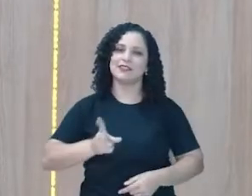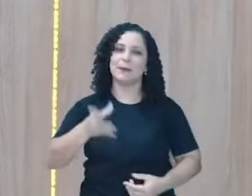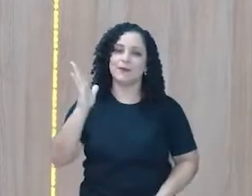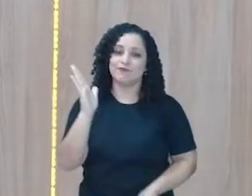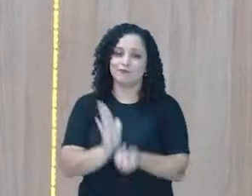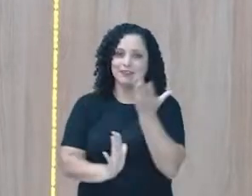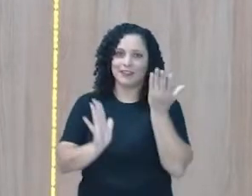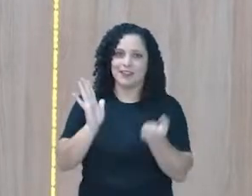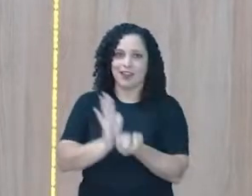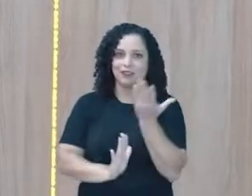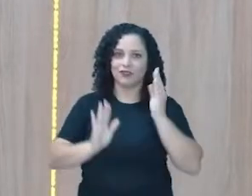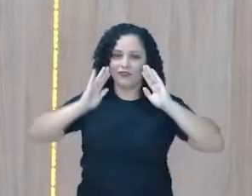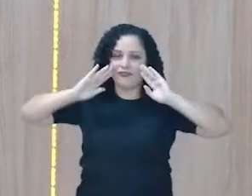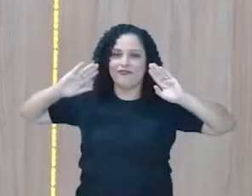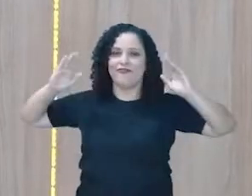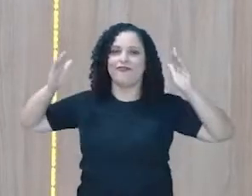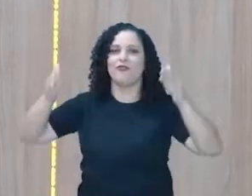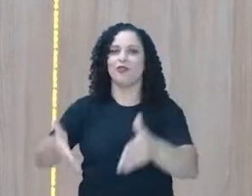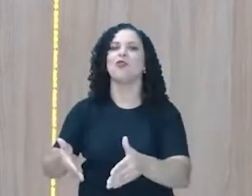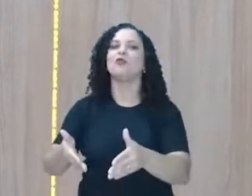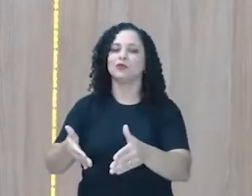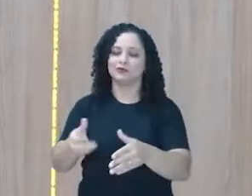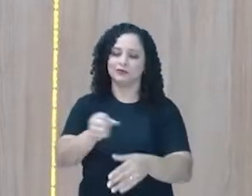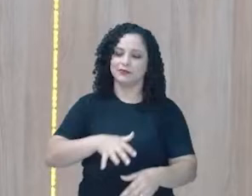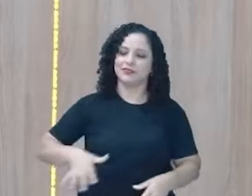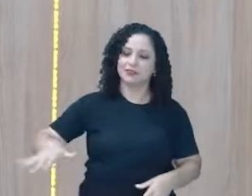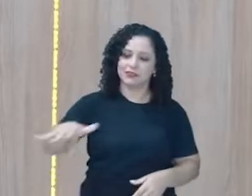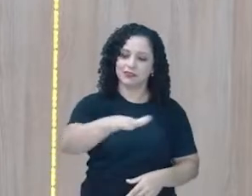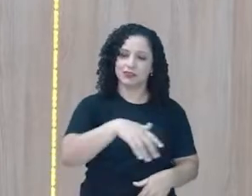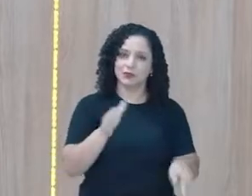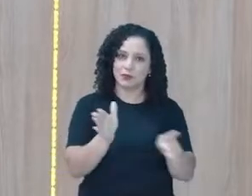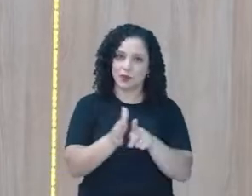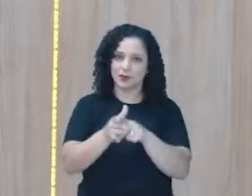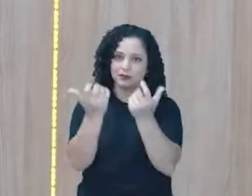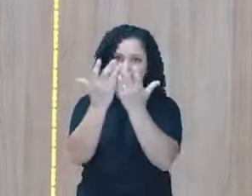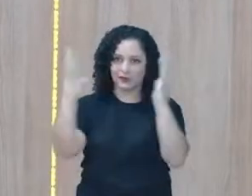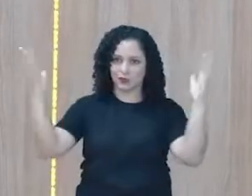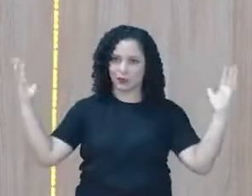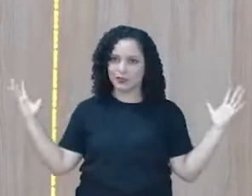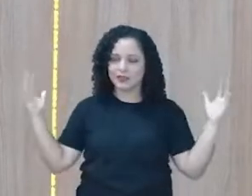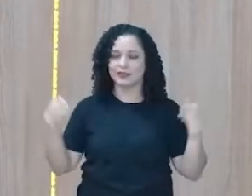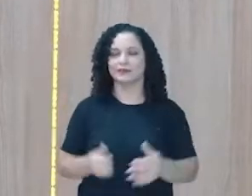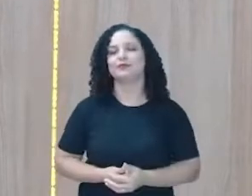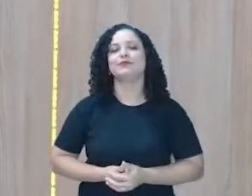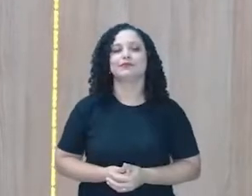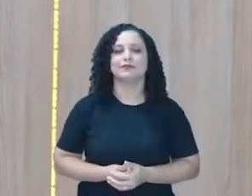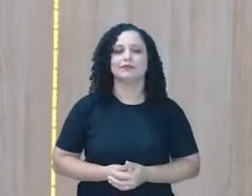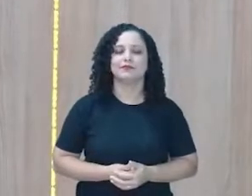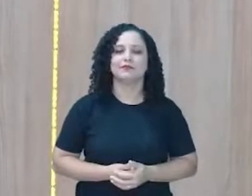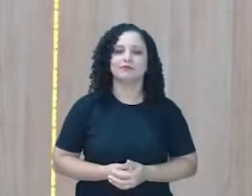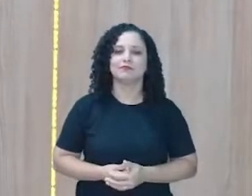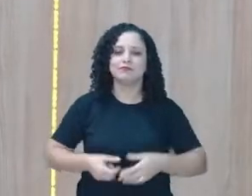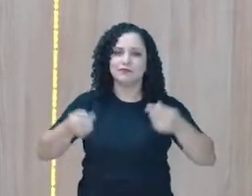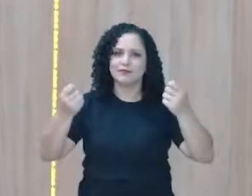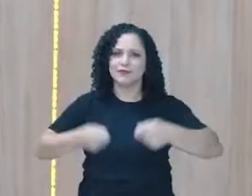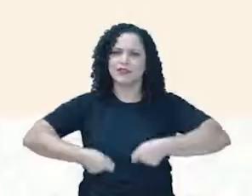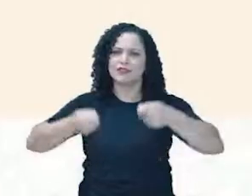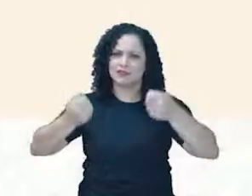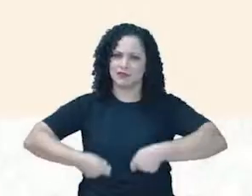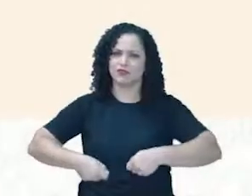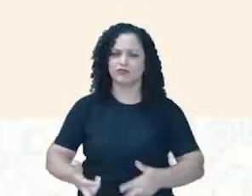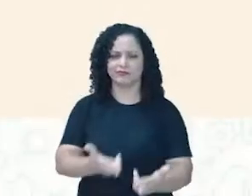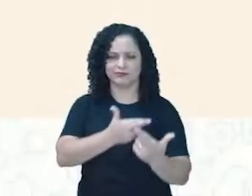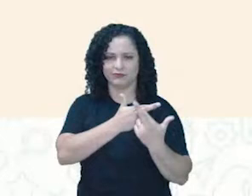sejam em prol de olhar essas questões ambientais. Mas vamos seguindo aqui, né? Precisamos